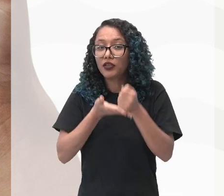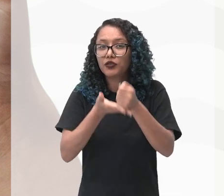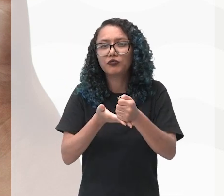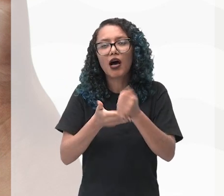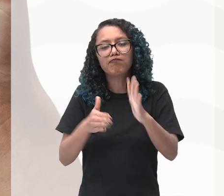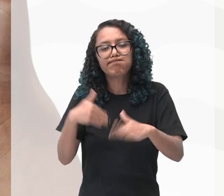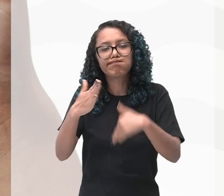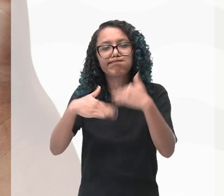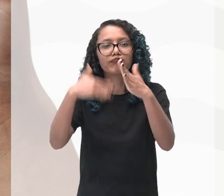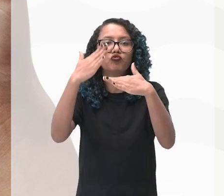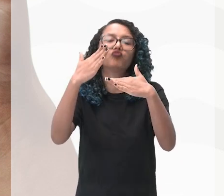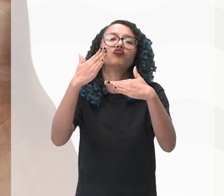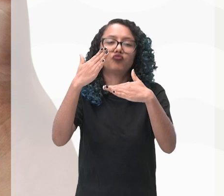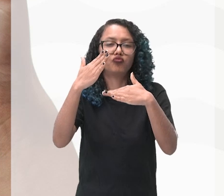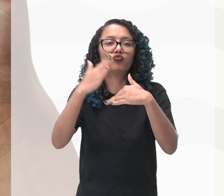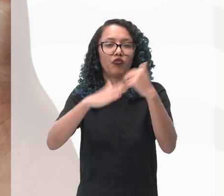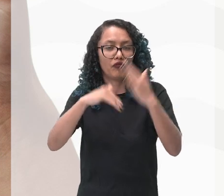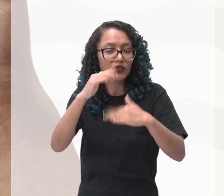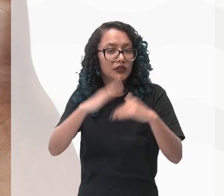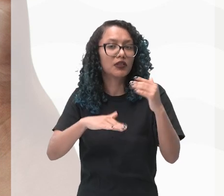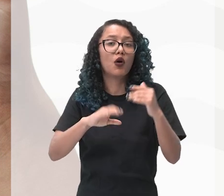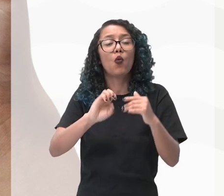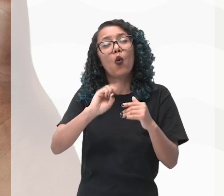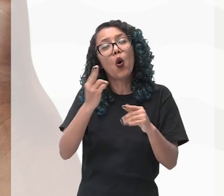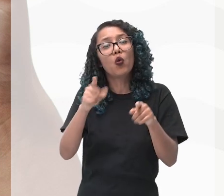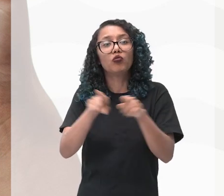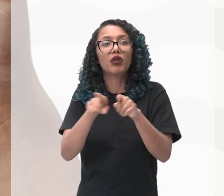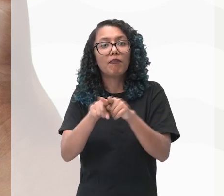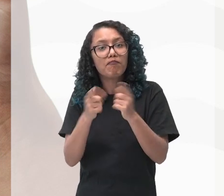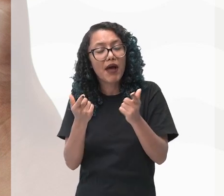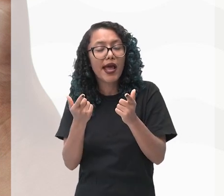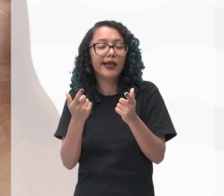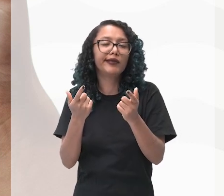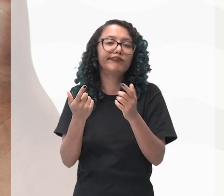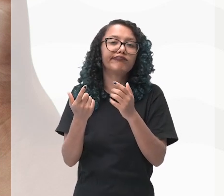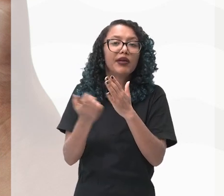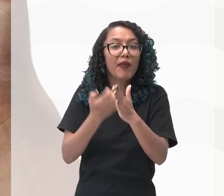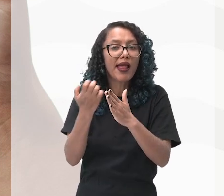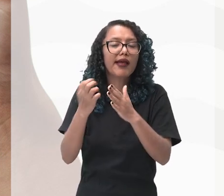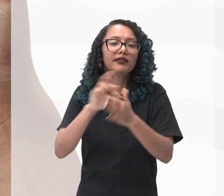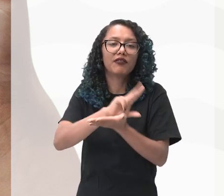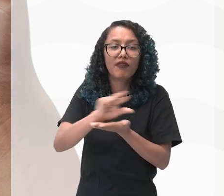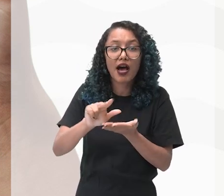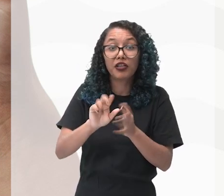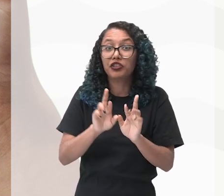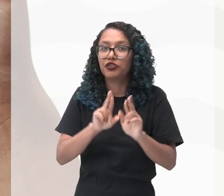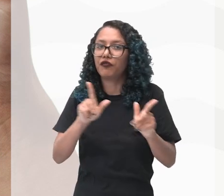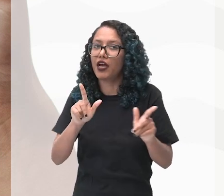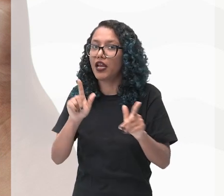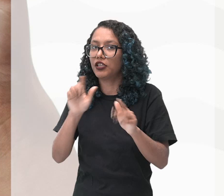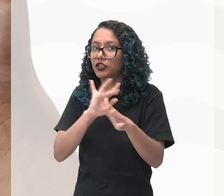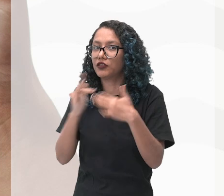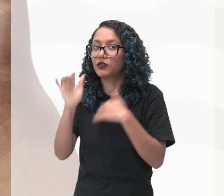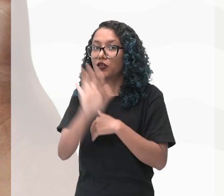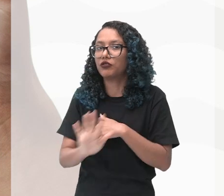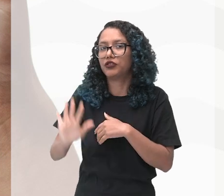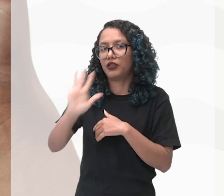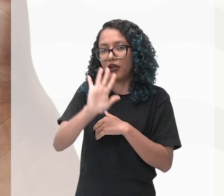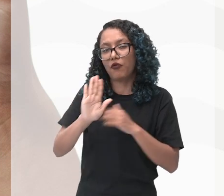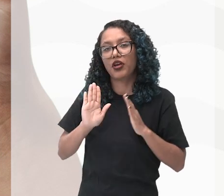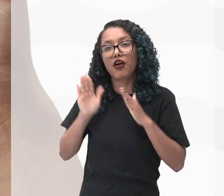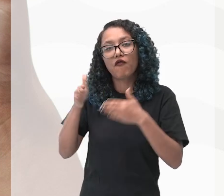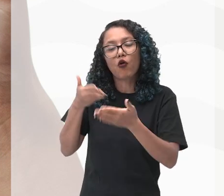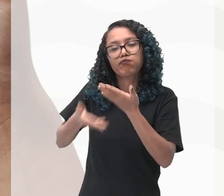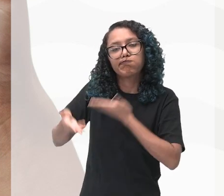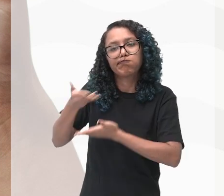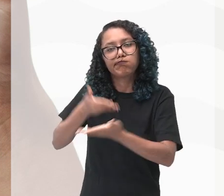e focadas em ajudar os usuários a avançar em suas carreiras ou negócios. Muito ao